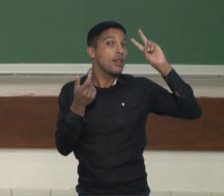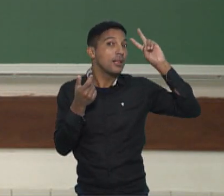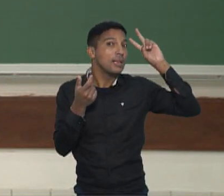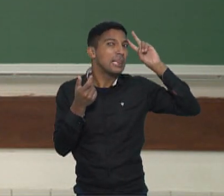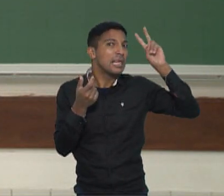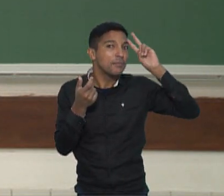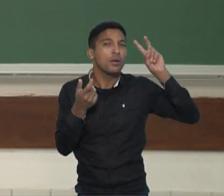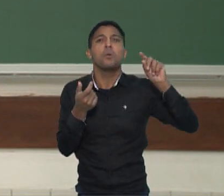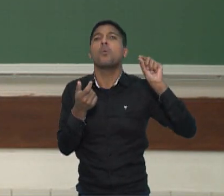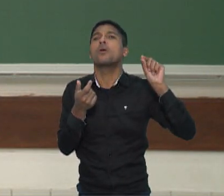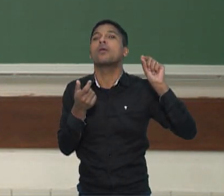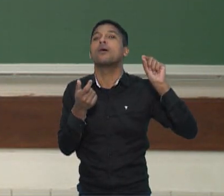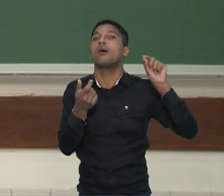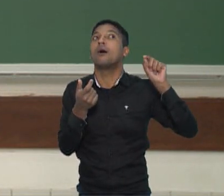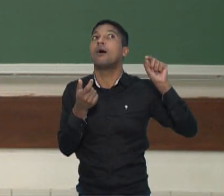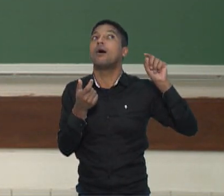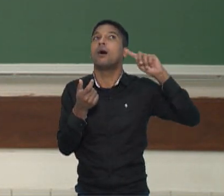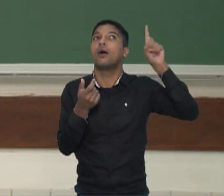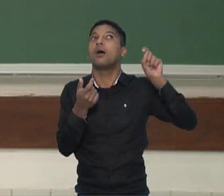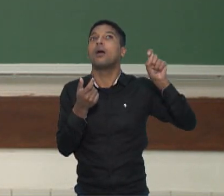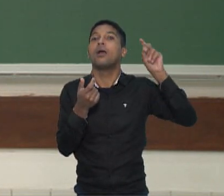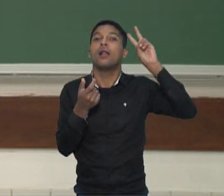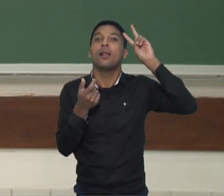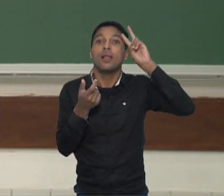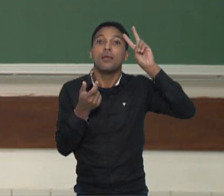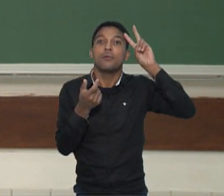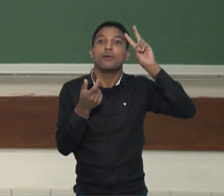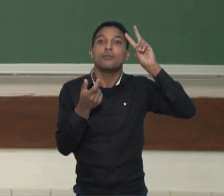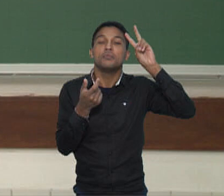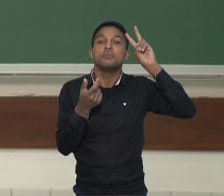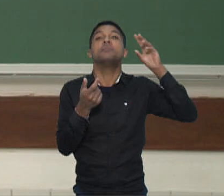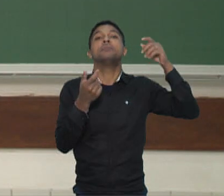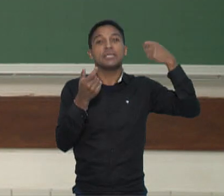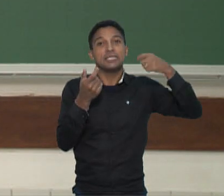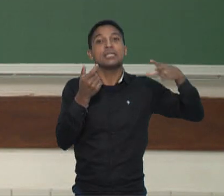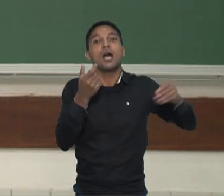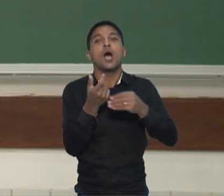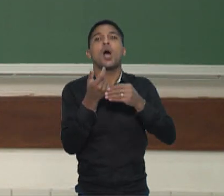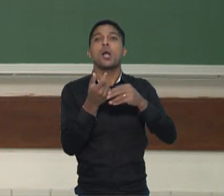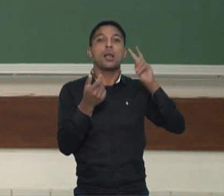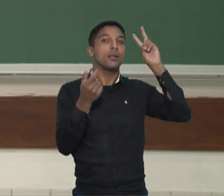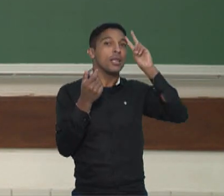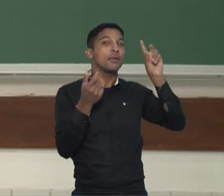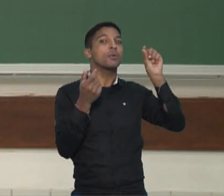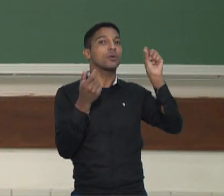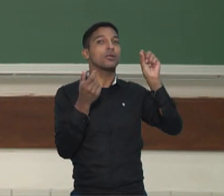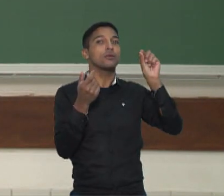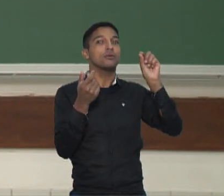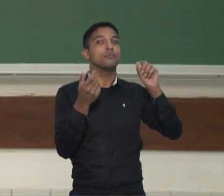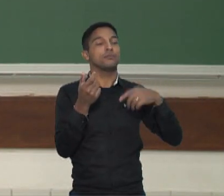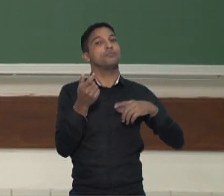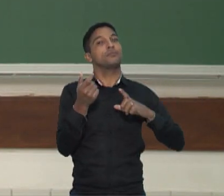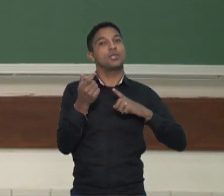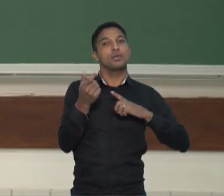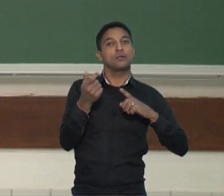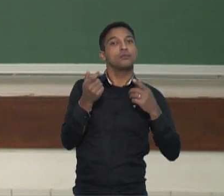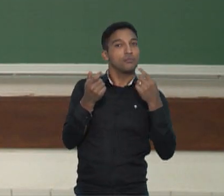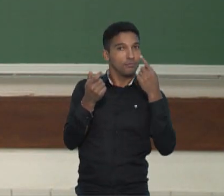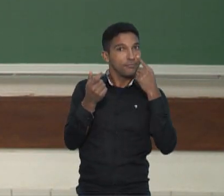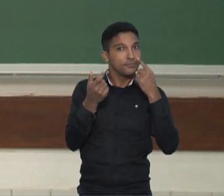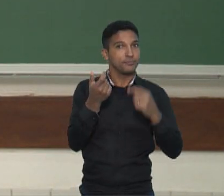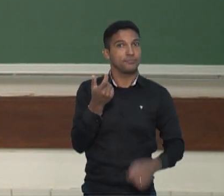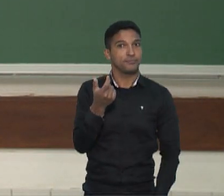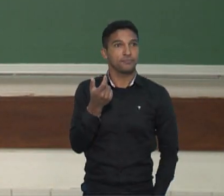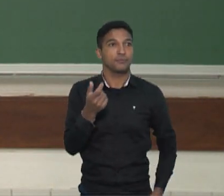Acompanhe comigo mais uma sinopse do filme João o Maestro. Quando criança, João